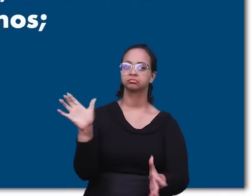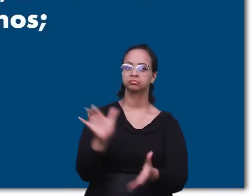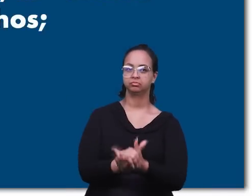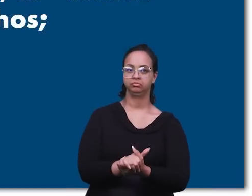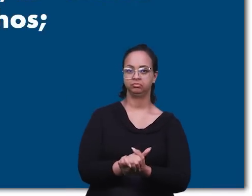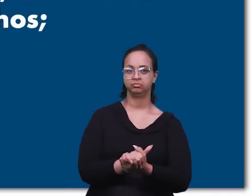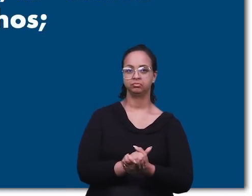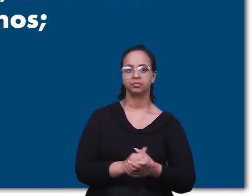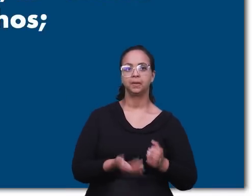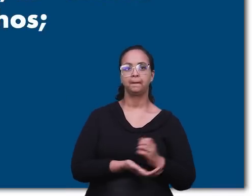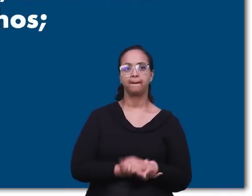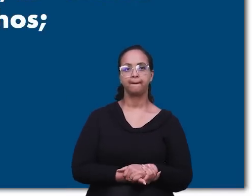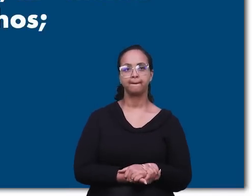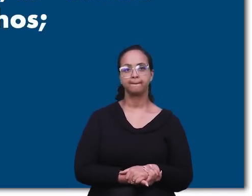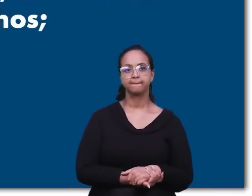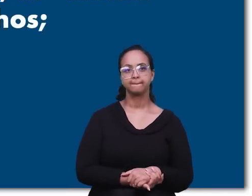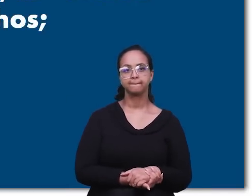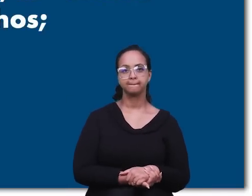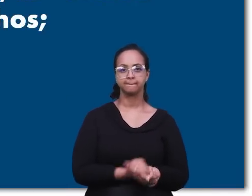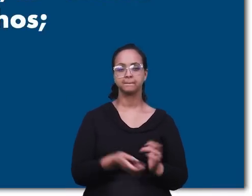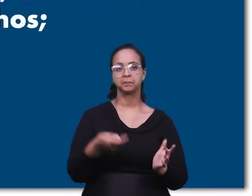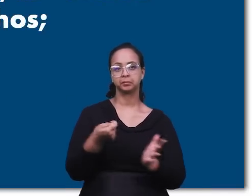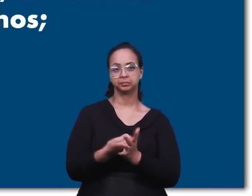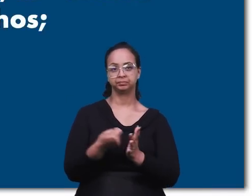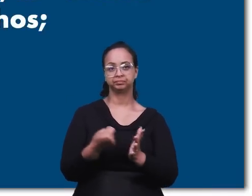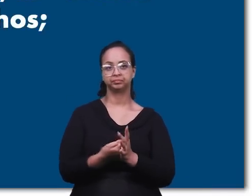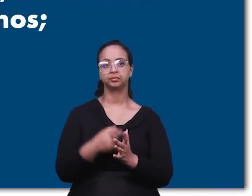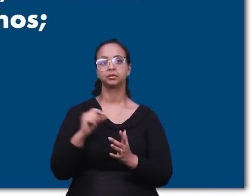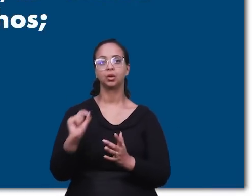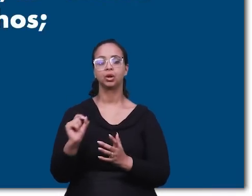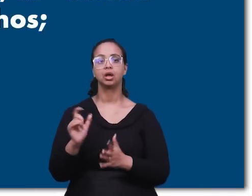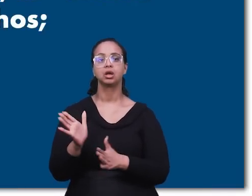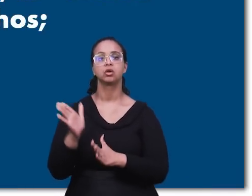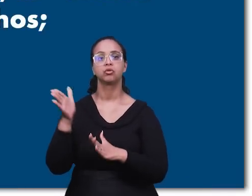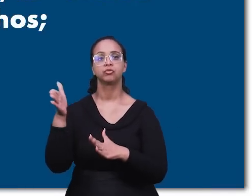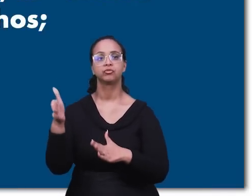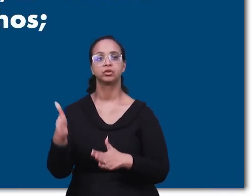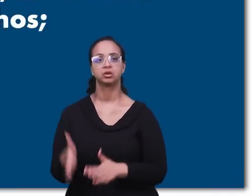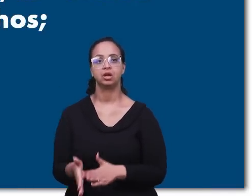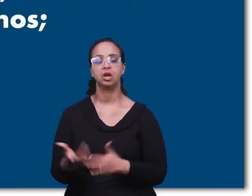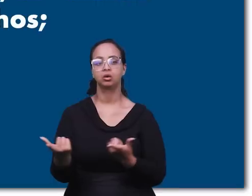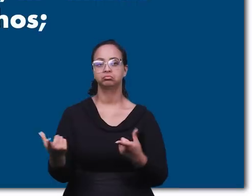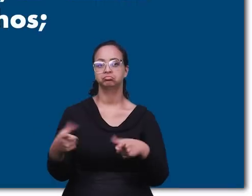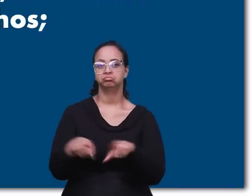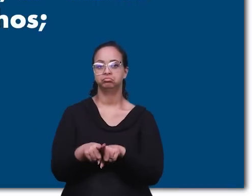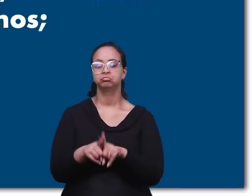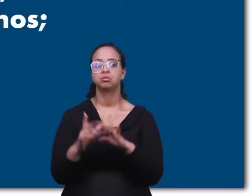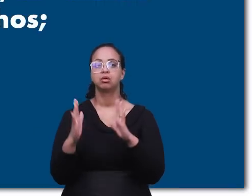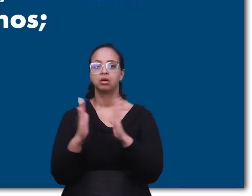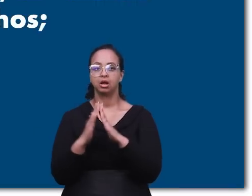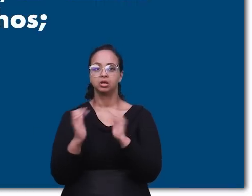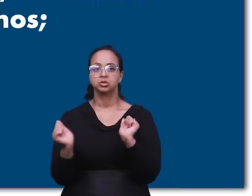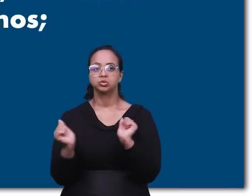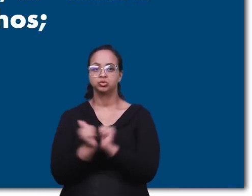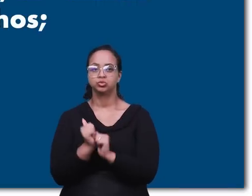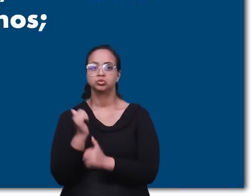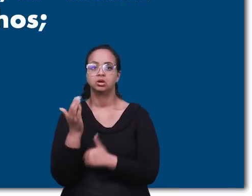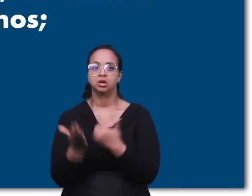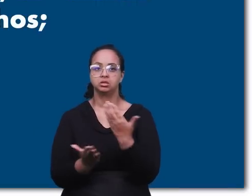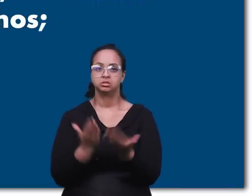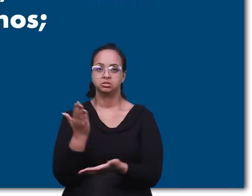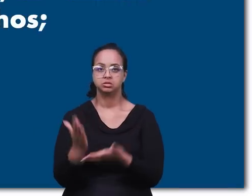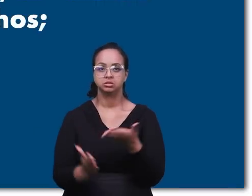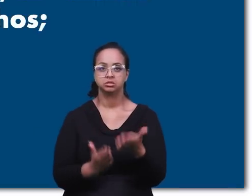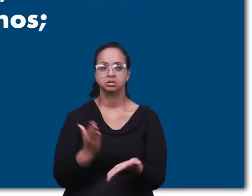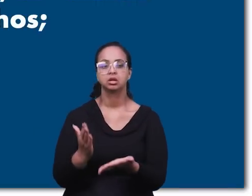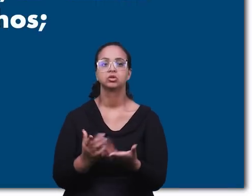com alguns deveres, como companheiros em fidelidade, coabitação e cooperação,